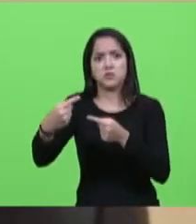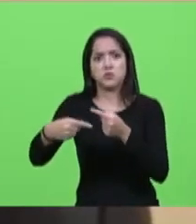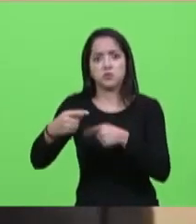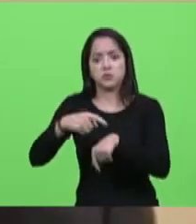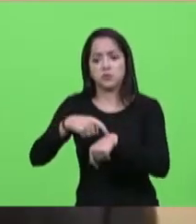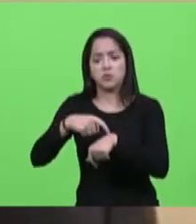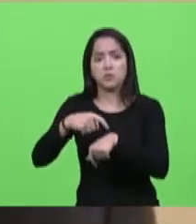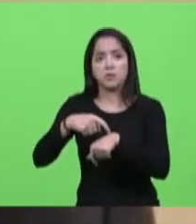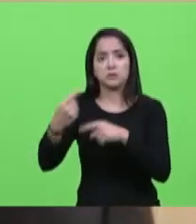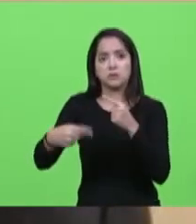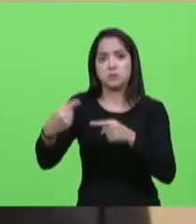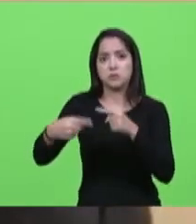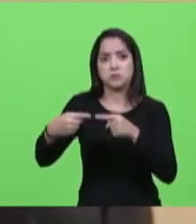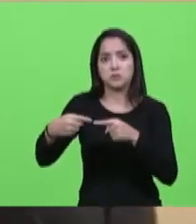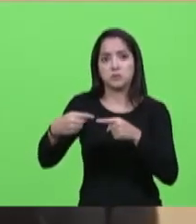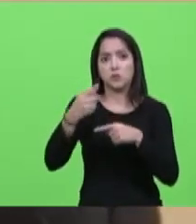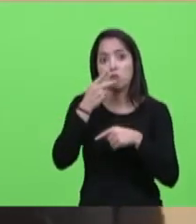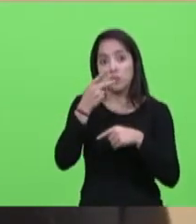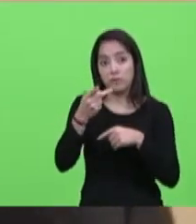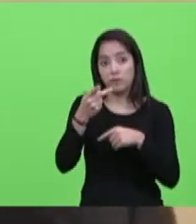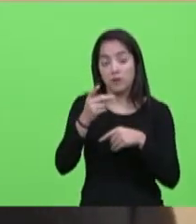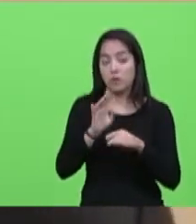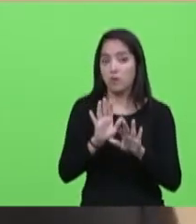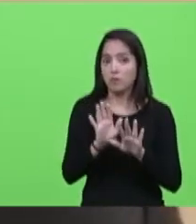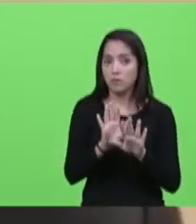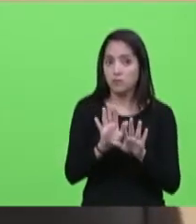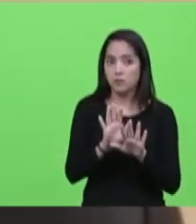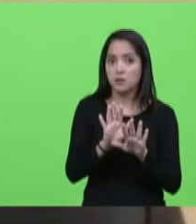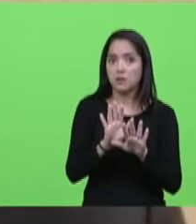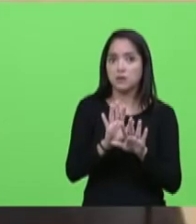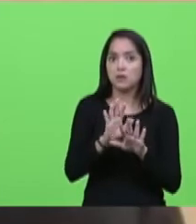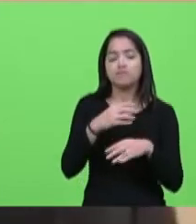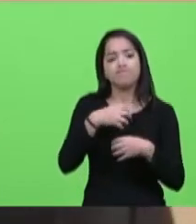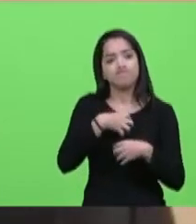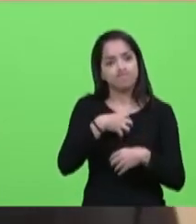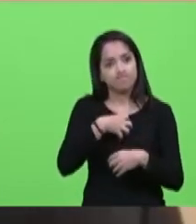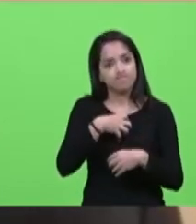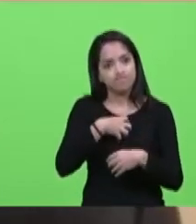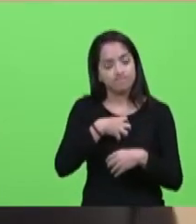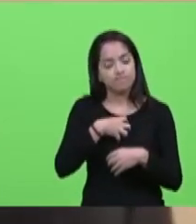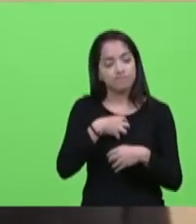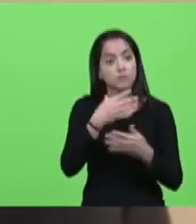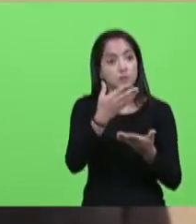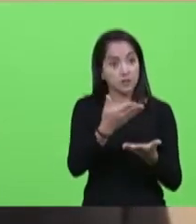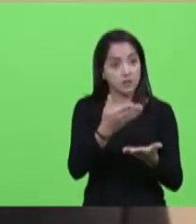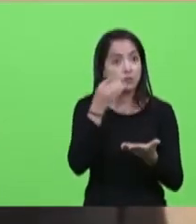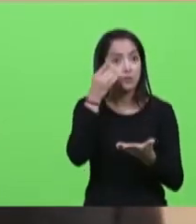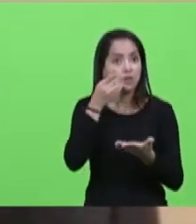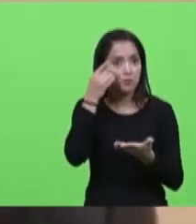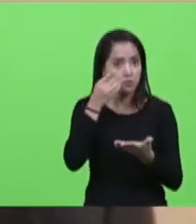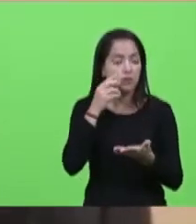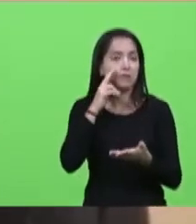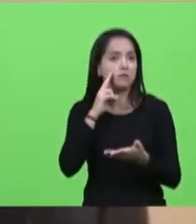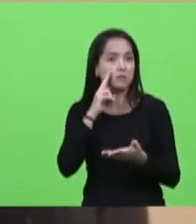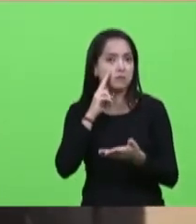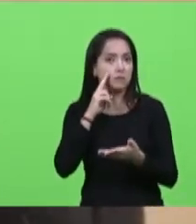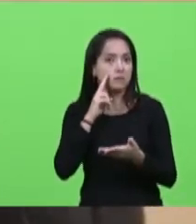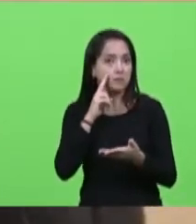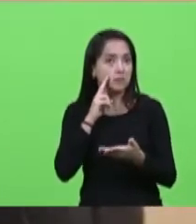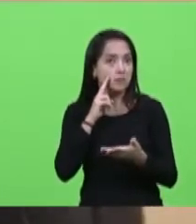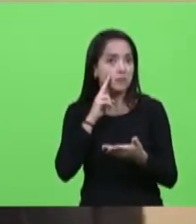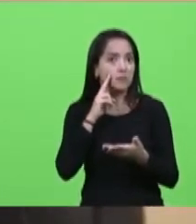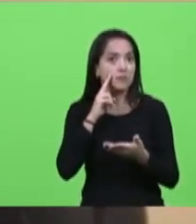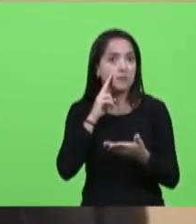deputado presidente falou, e o mesmo sentimento que o deputado Ivan Nates coloca aqui, eu